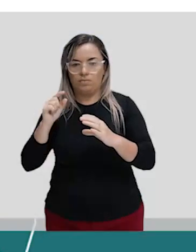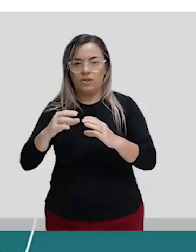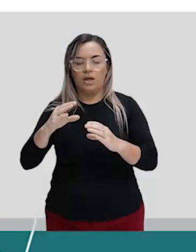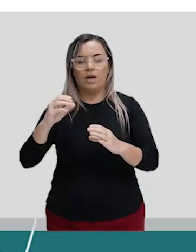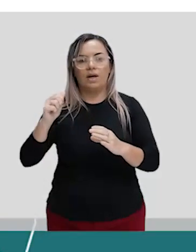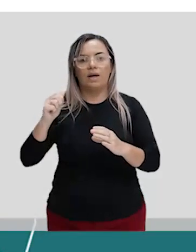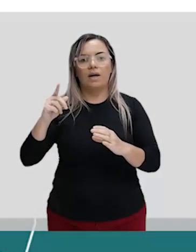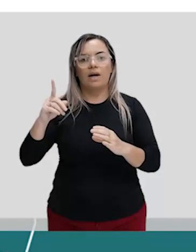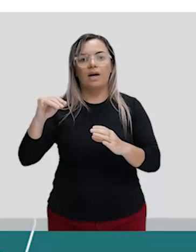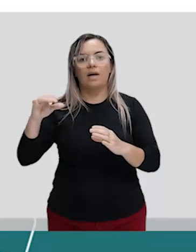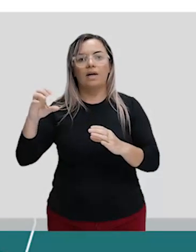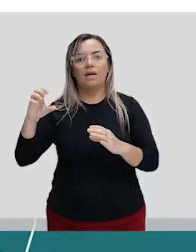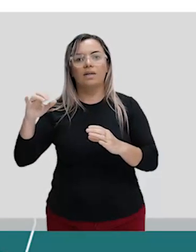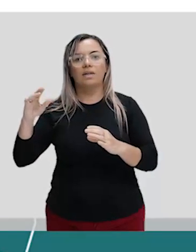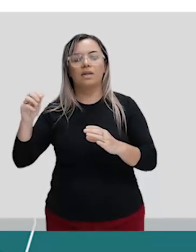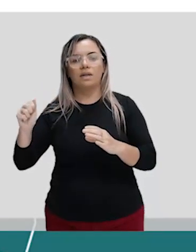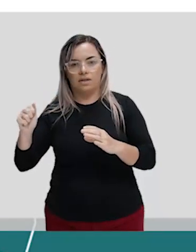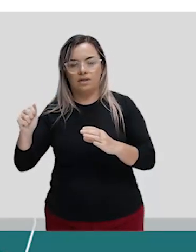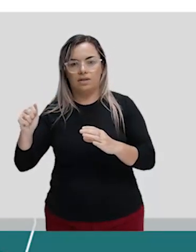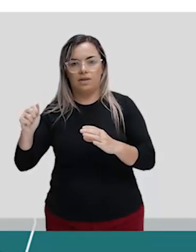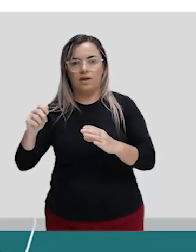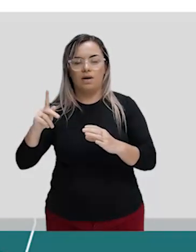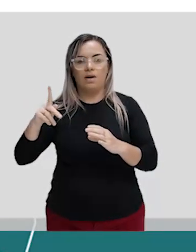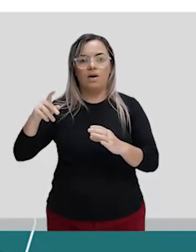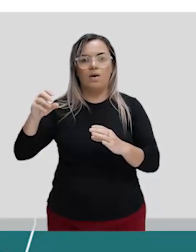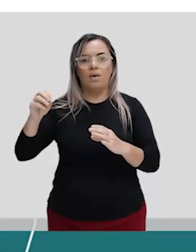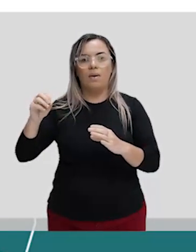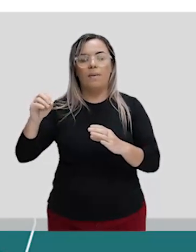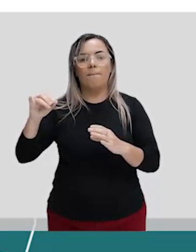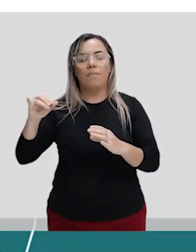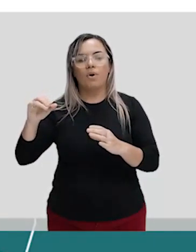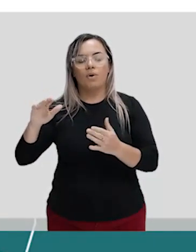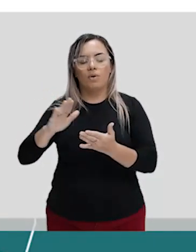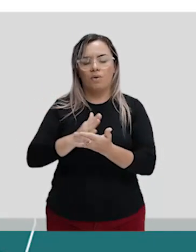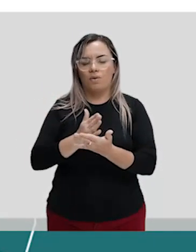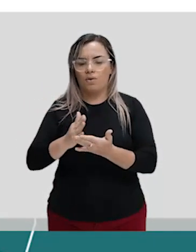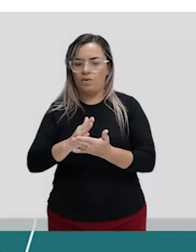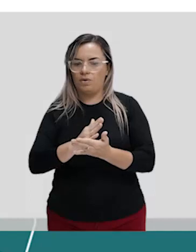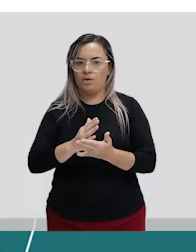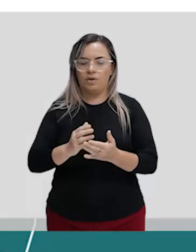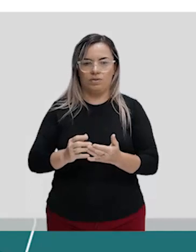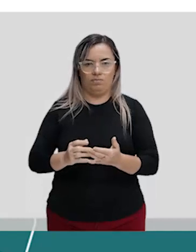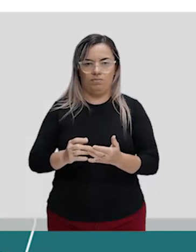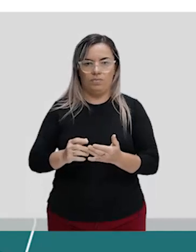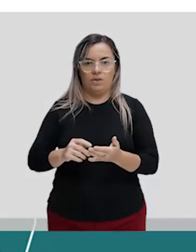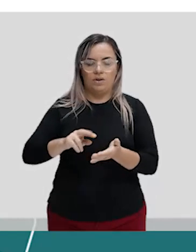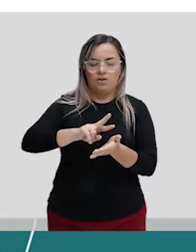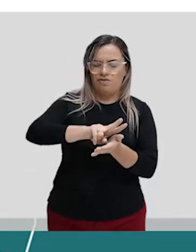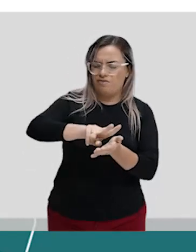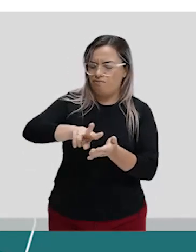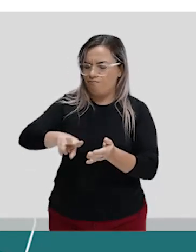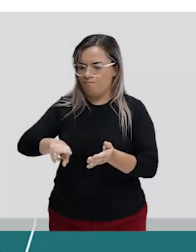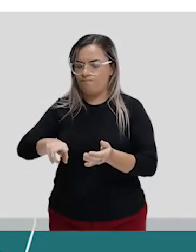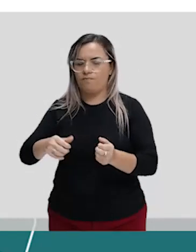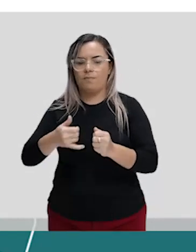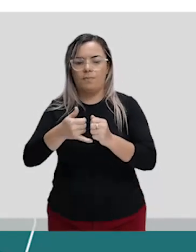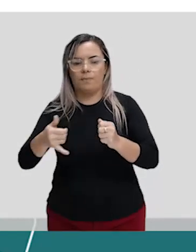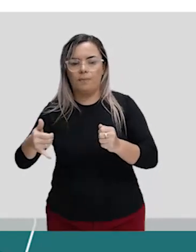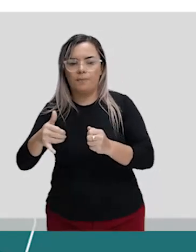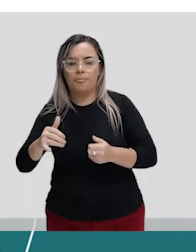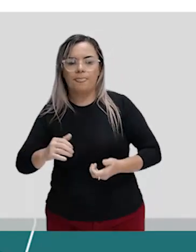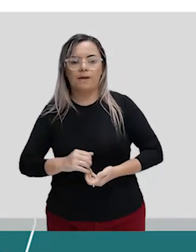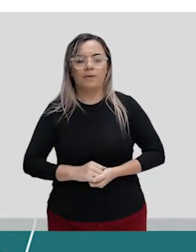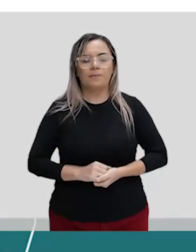polipeptídica, tá? E aí, entre esses aminoácidos podem ocorrer ligações fracas, que a gente chama de pontes de hidrogênio. O